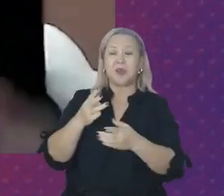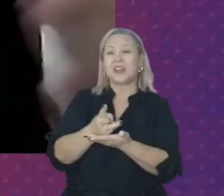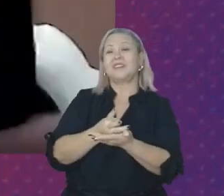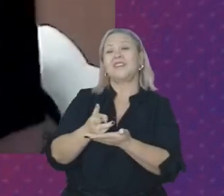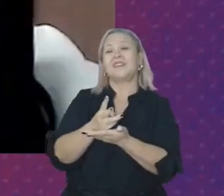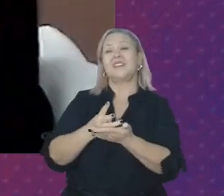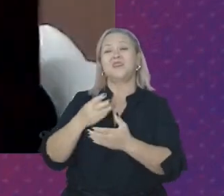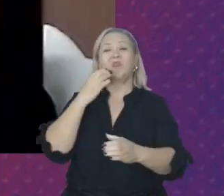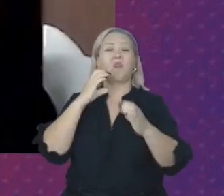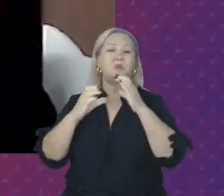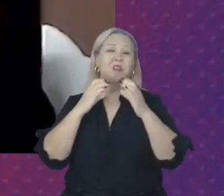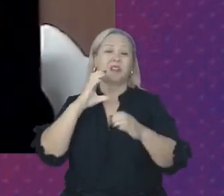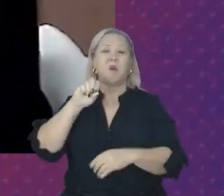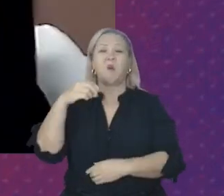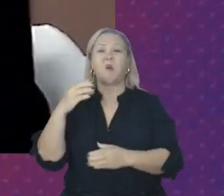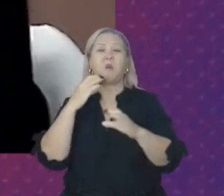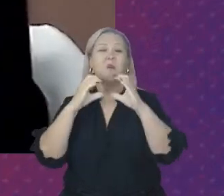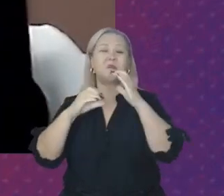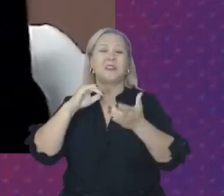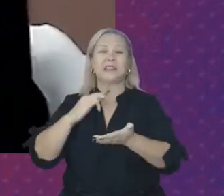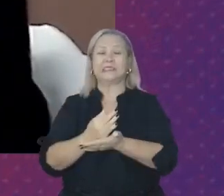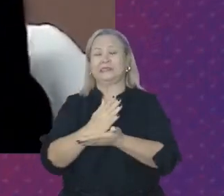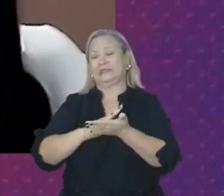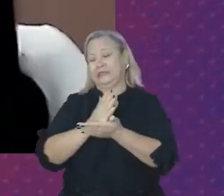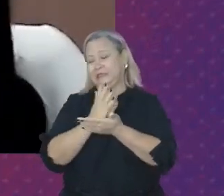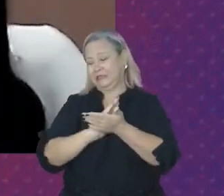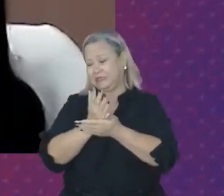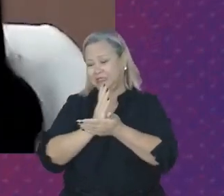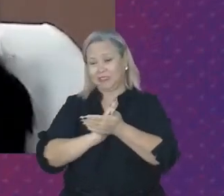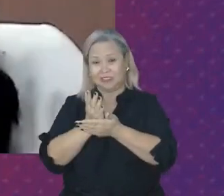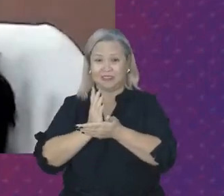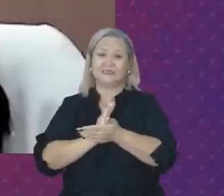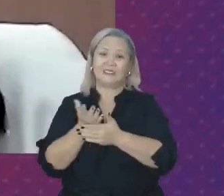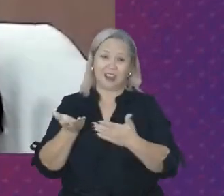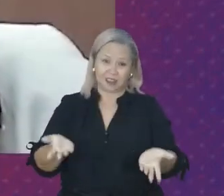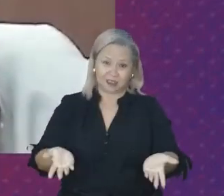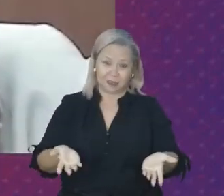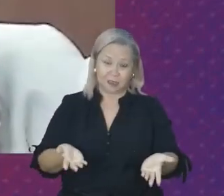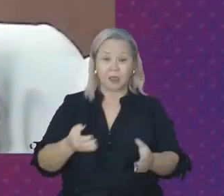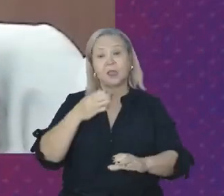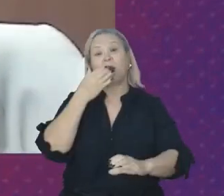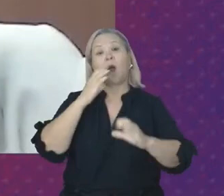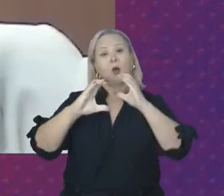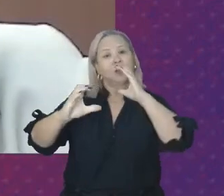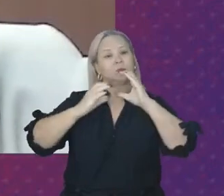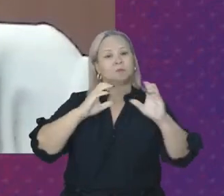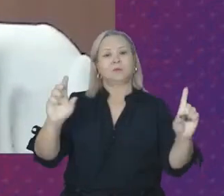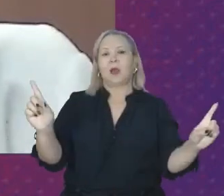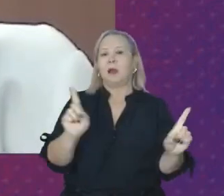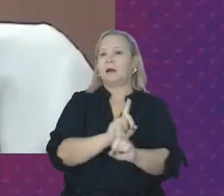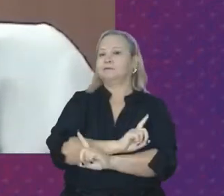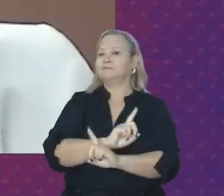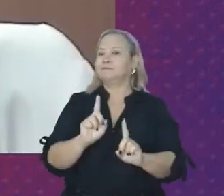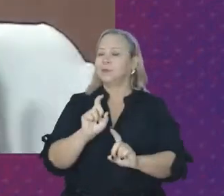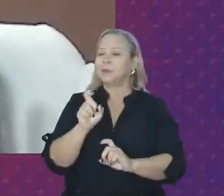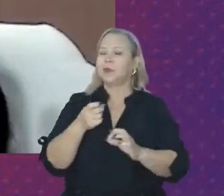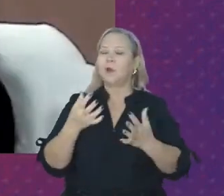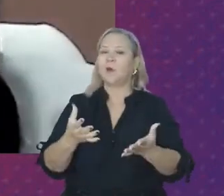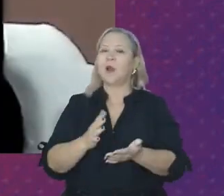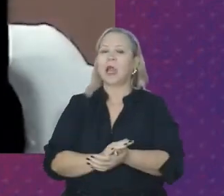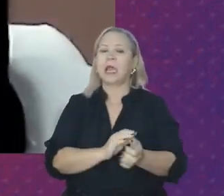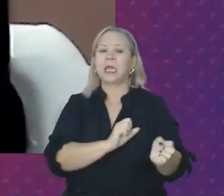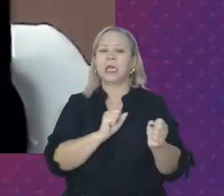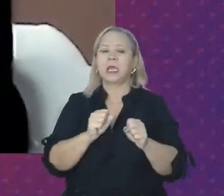é atrativa para as pessoas. Se comunicar não é algo que você